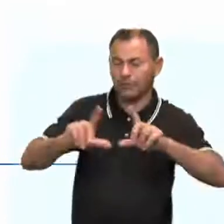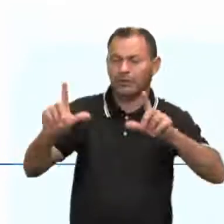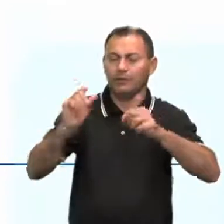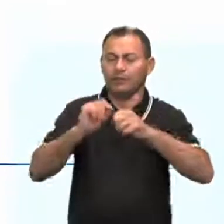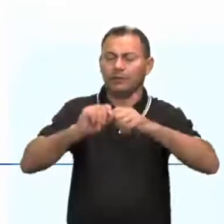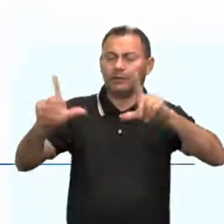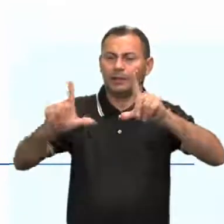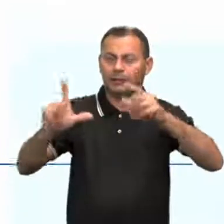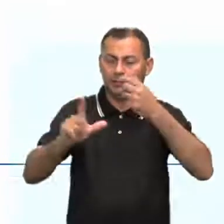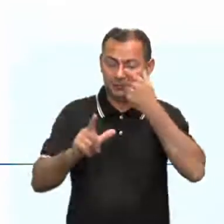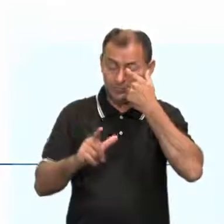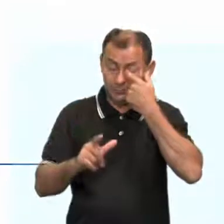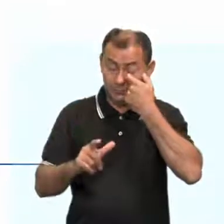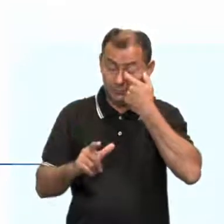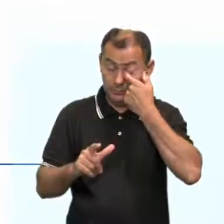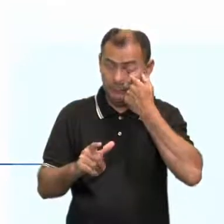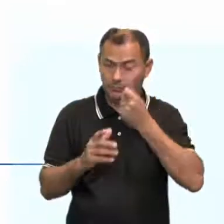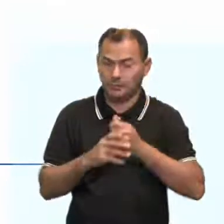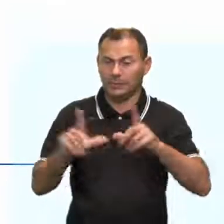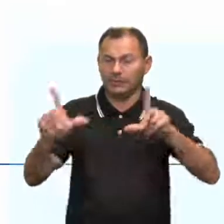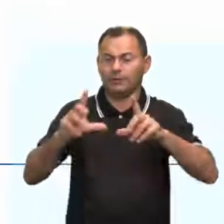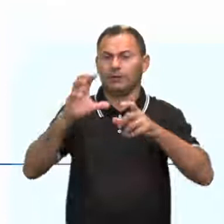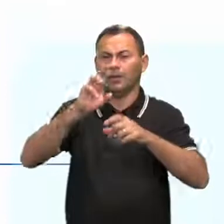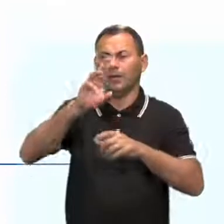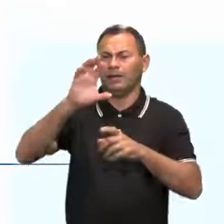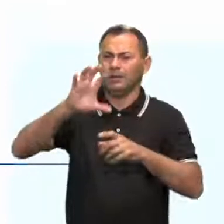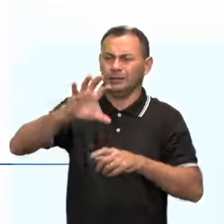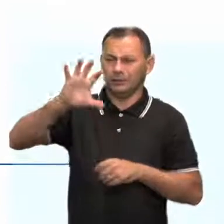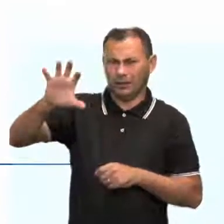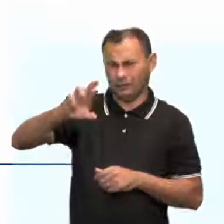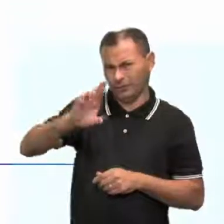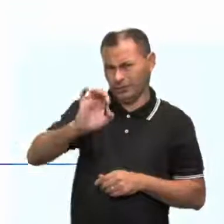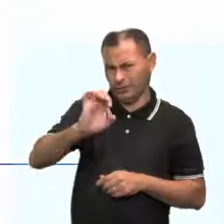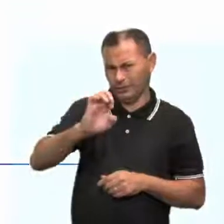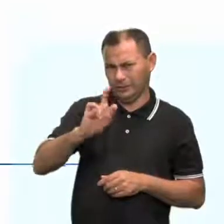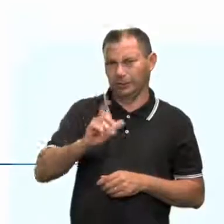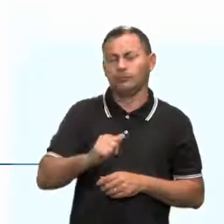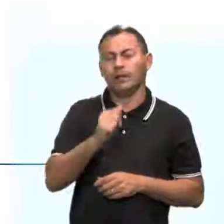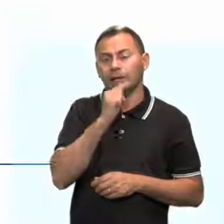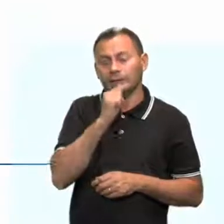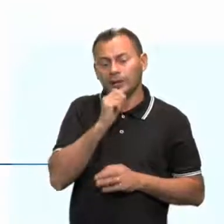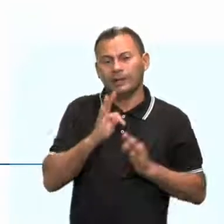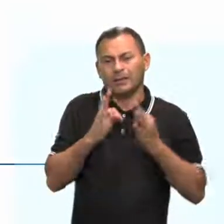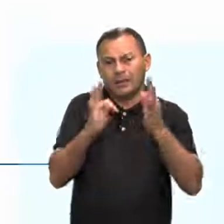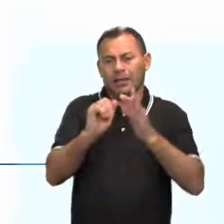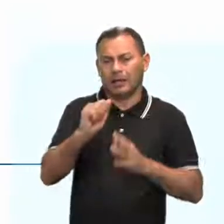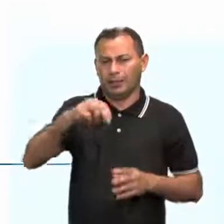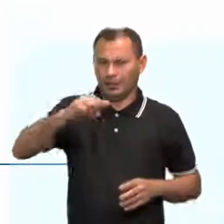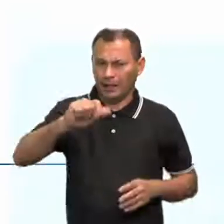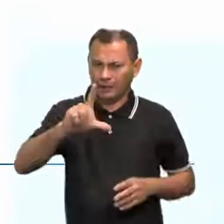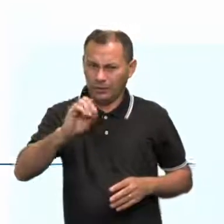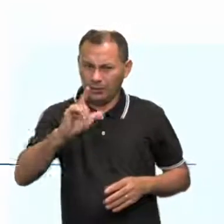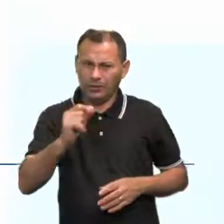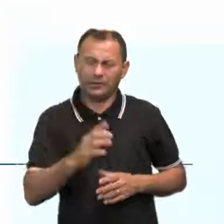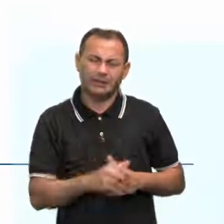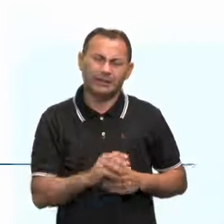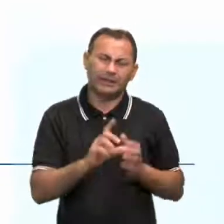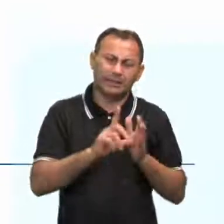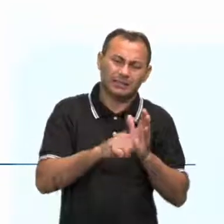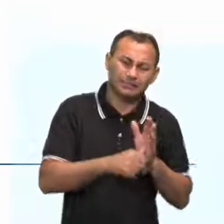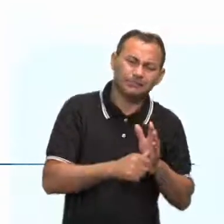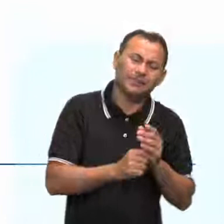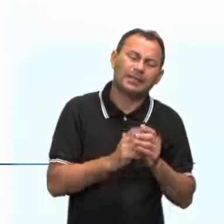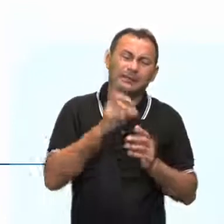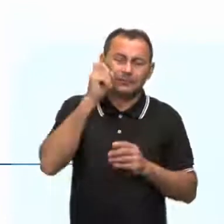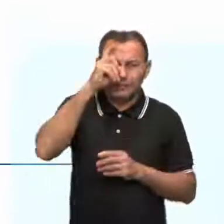TV regional. Então, TV regional ainda está com tecnologia analógica, ela está meio relutante a passar